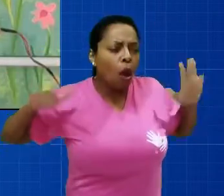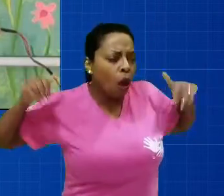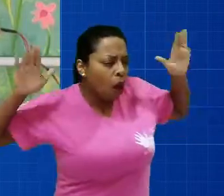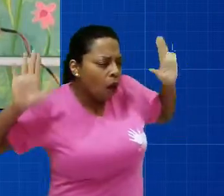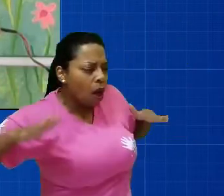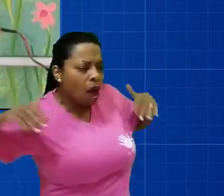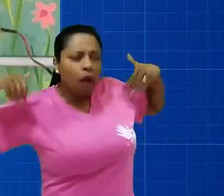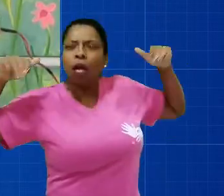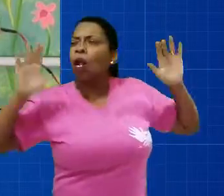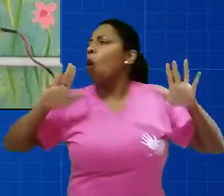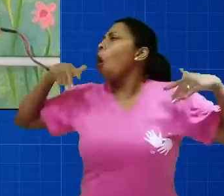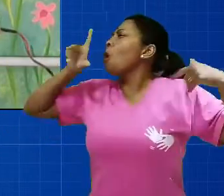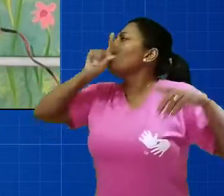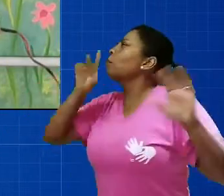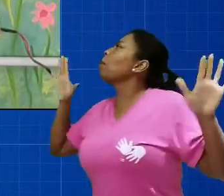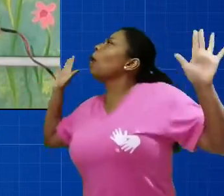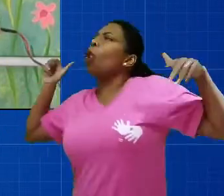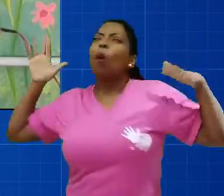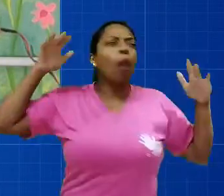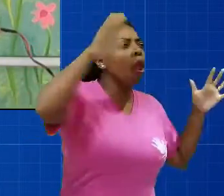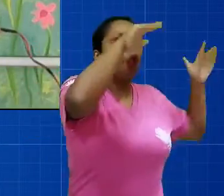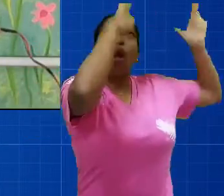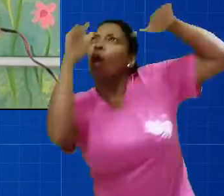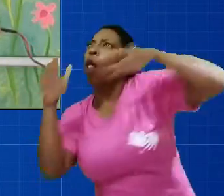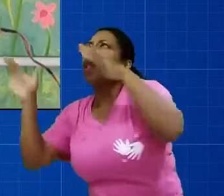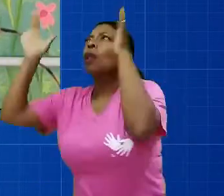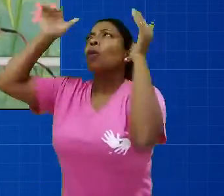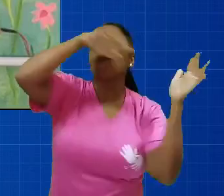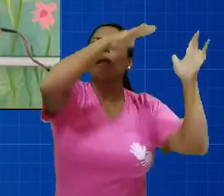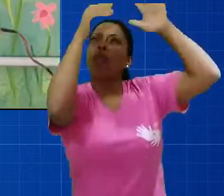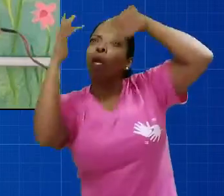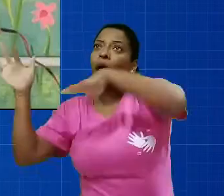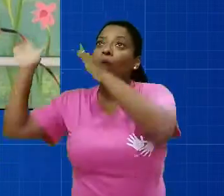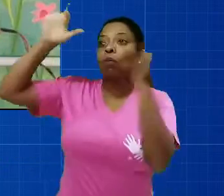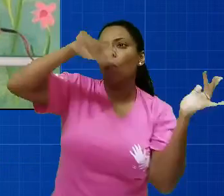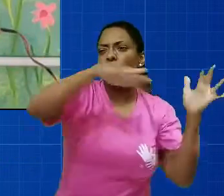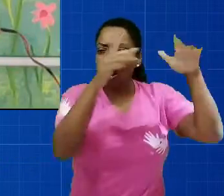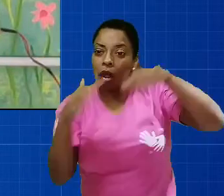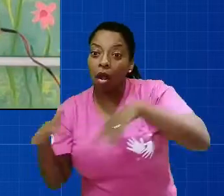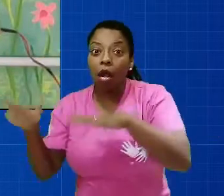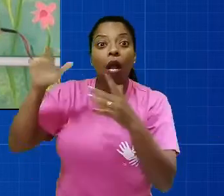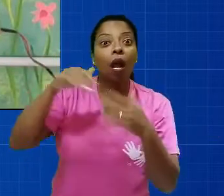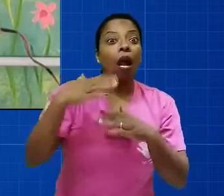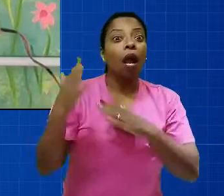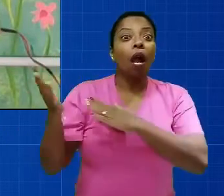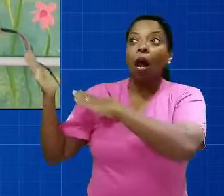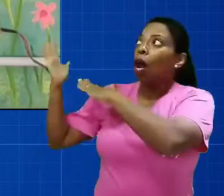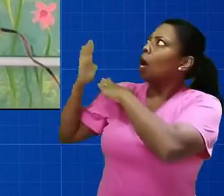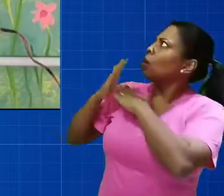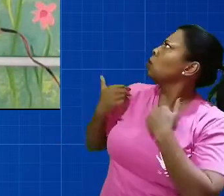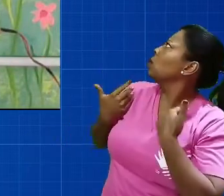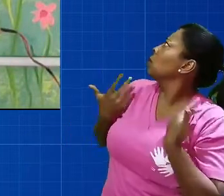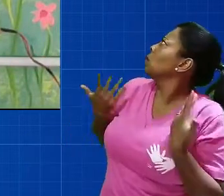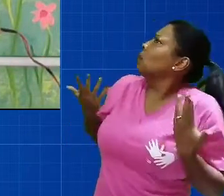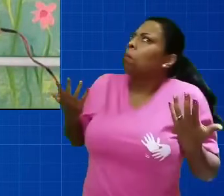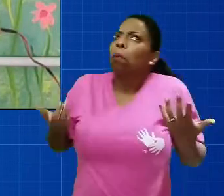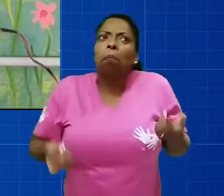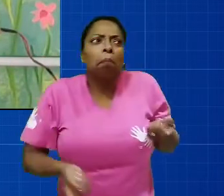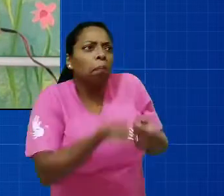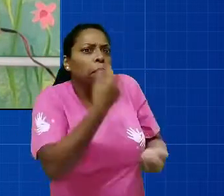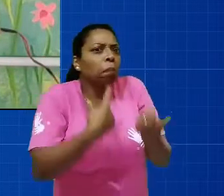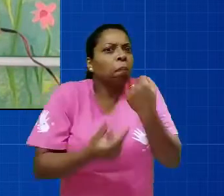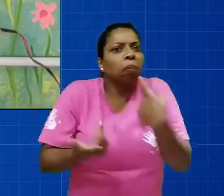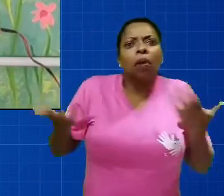cima. Eram todos os pássaros que ele havia libertado. Todos estavam voando.